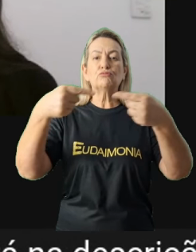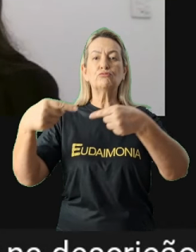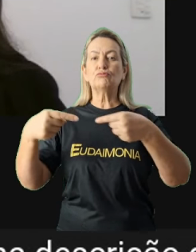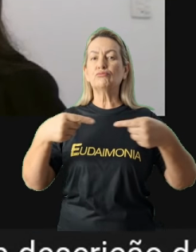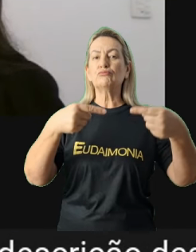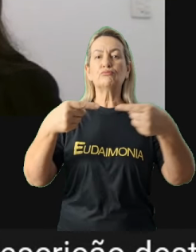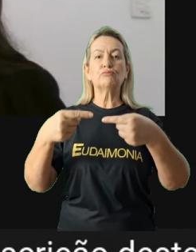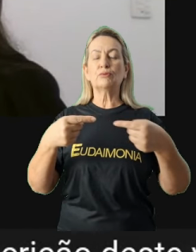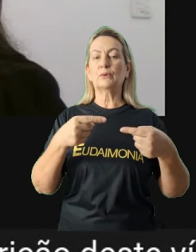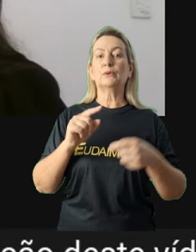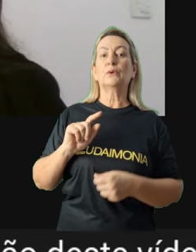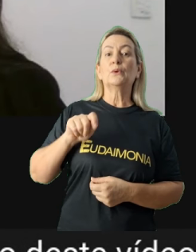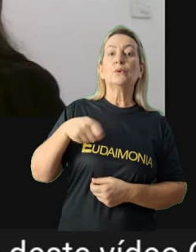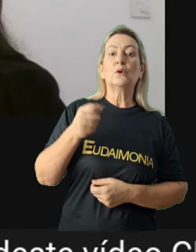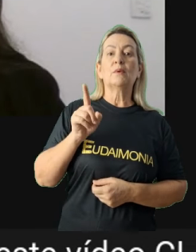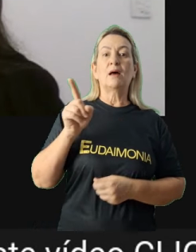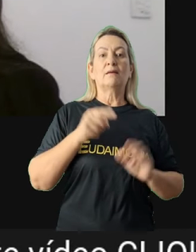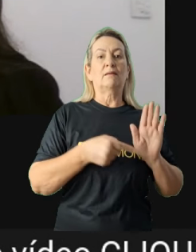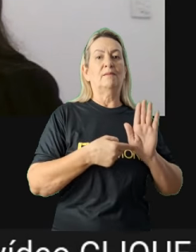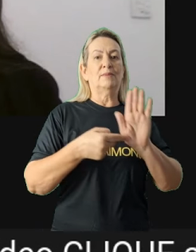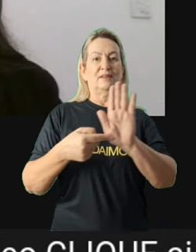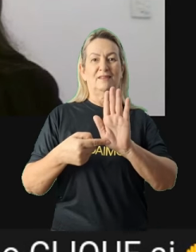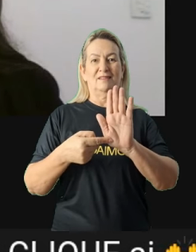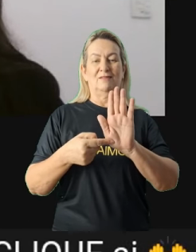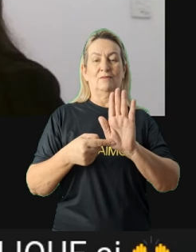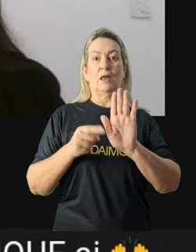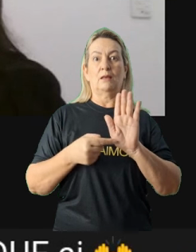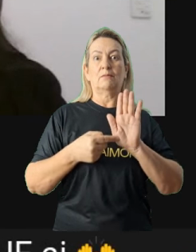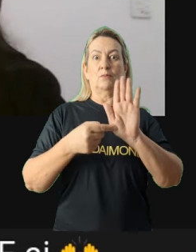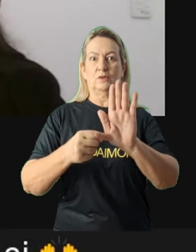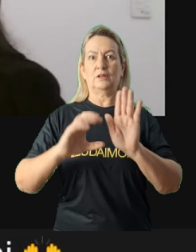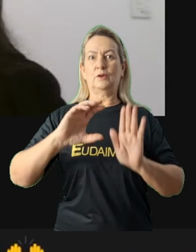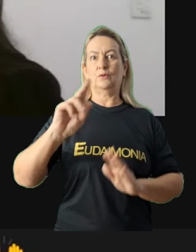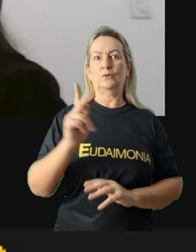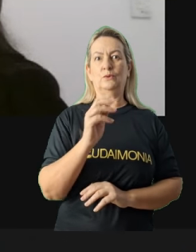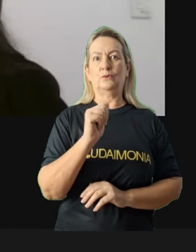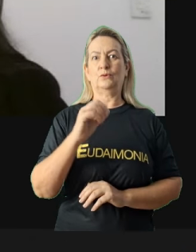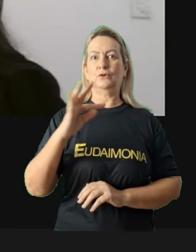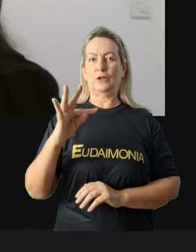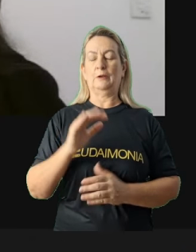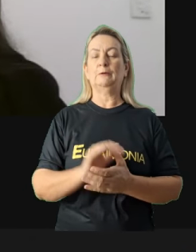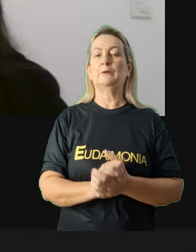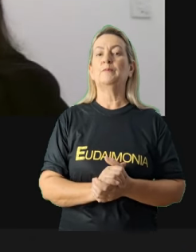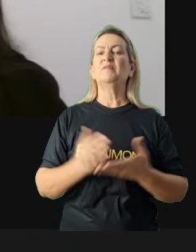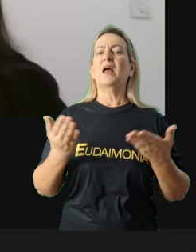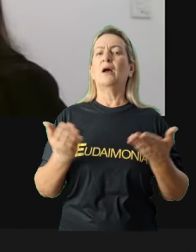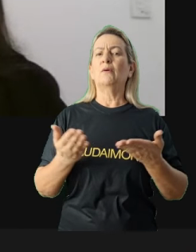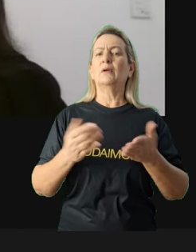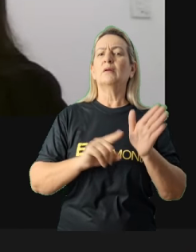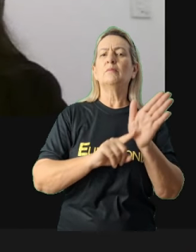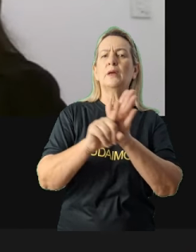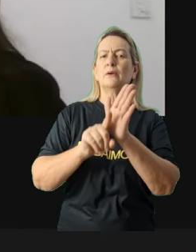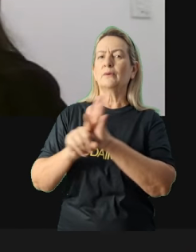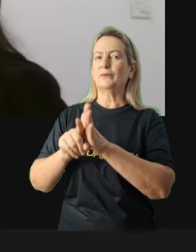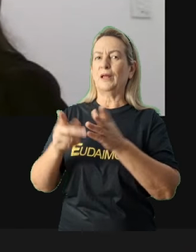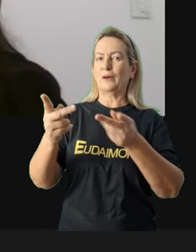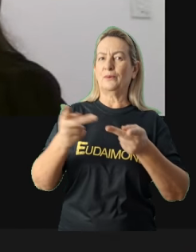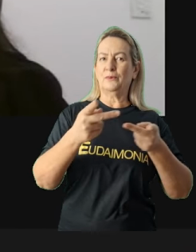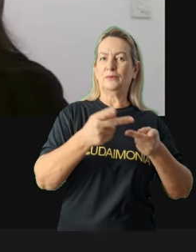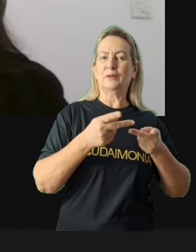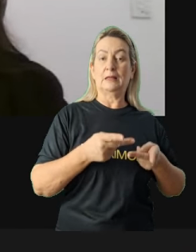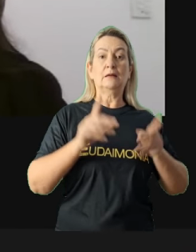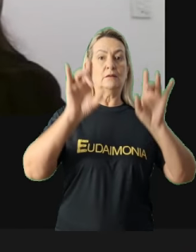a respeito, claro, desta apresentação que eu pus, né, na tela. Eu quero perguntar para esses especialistas,